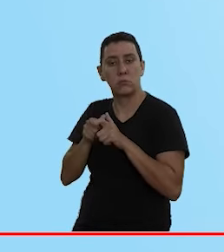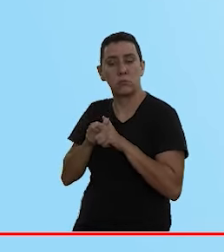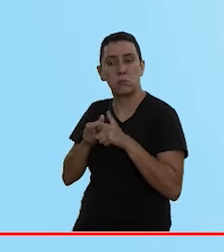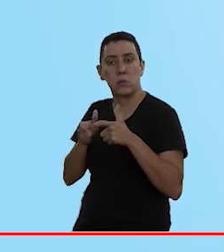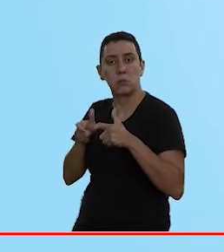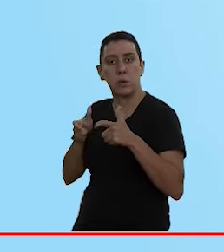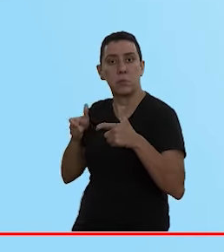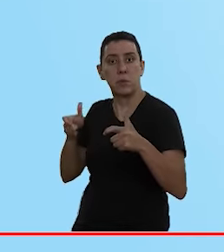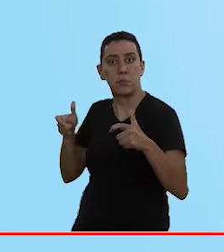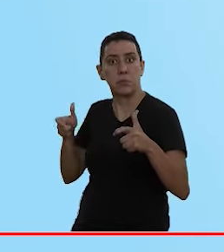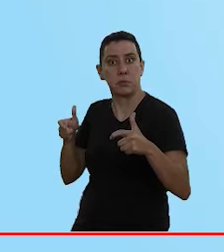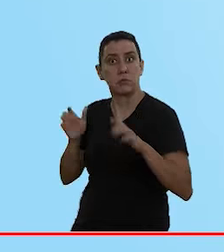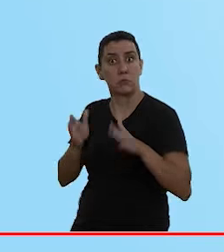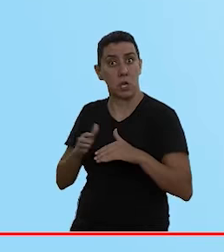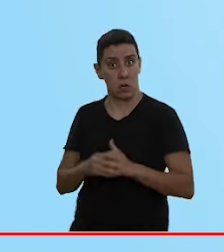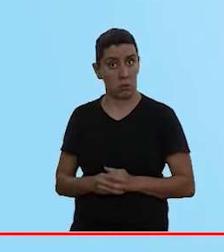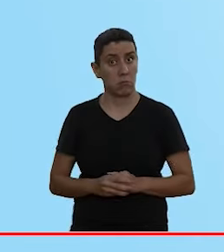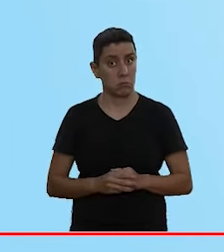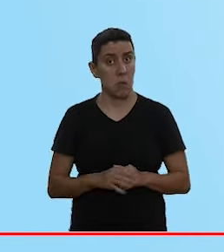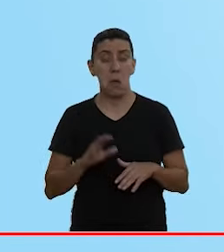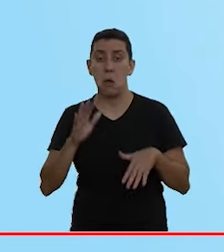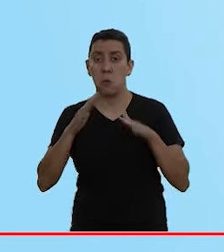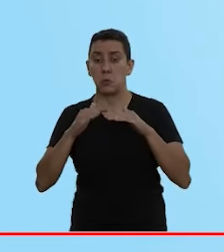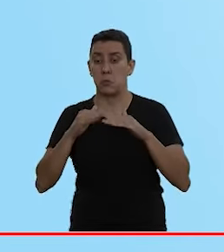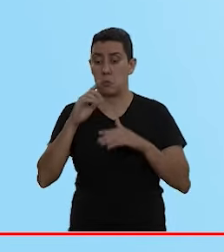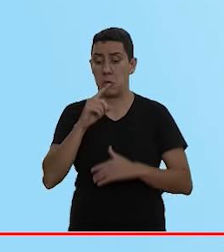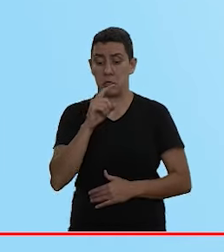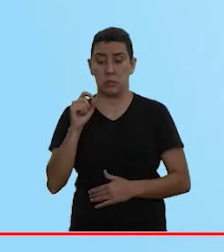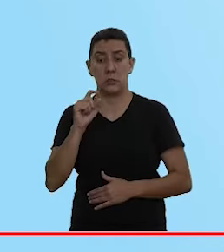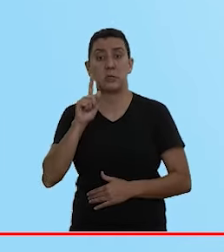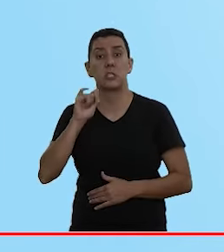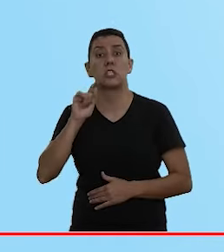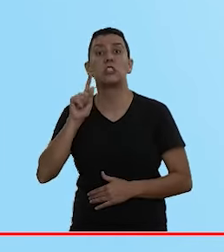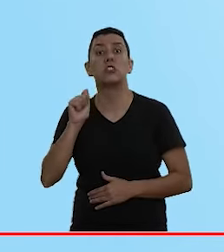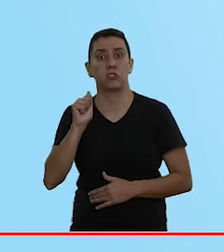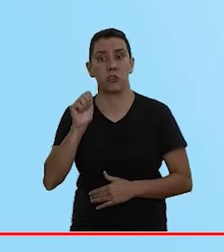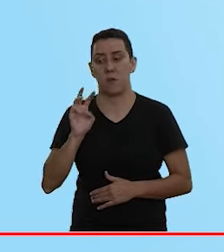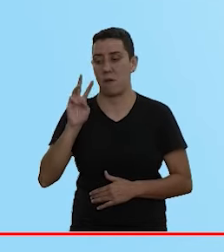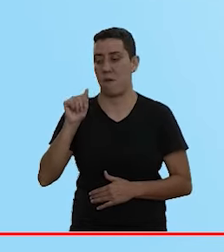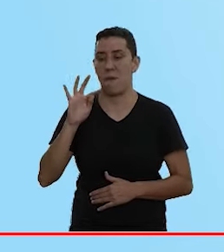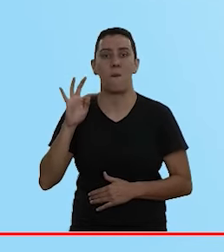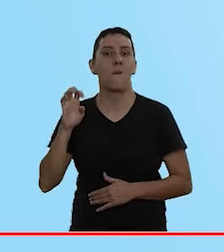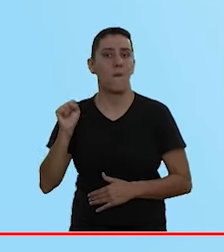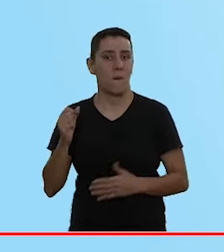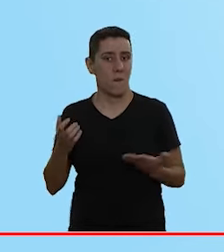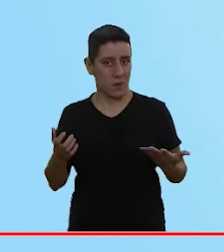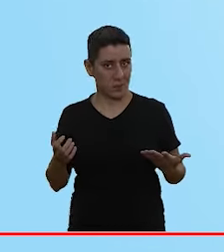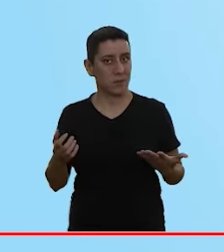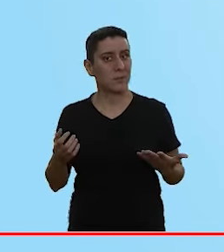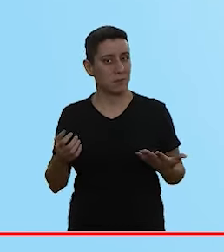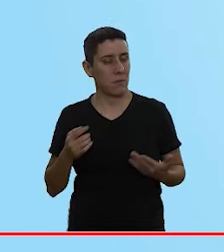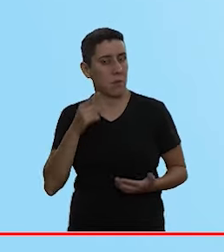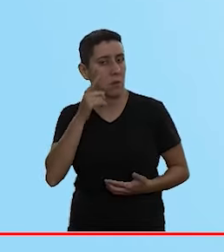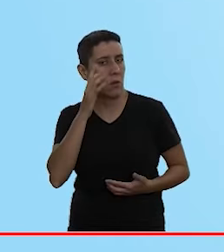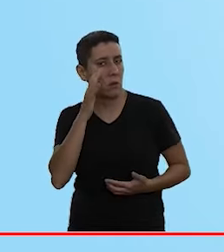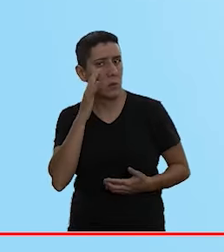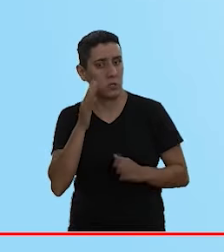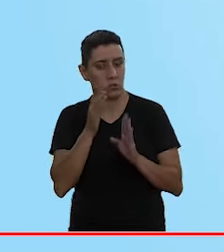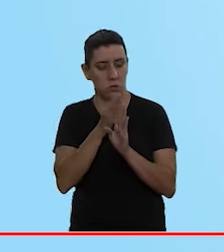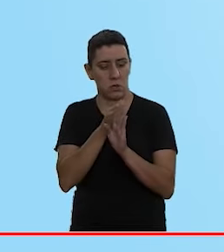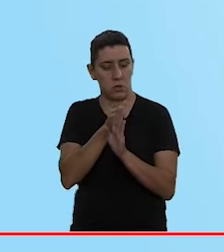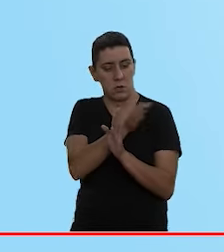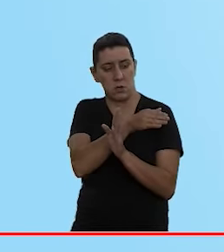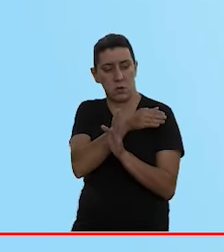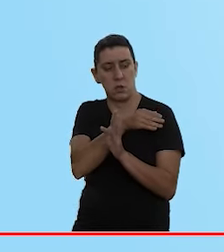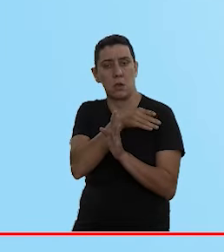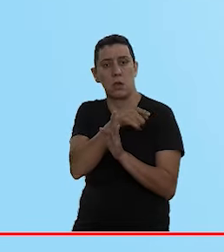100 gigawatts. Quando a gente pega outras fontes somadas, por exemplo, a segunda e a terceira fonte, não dá o tanto